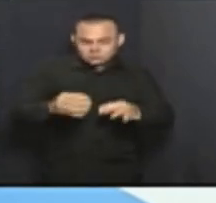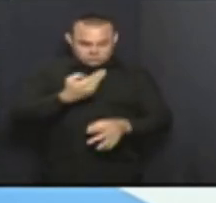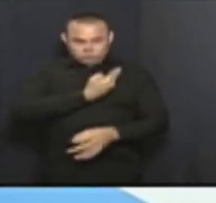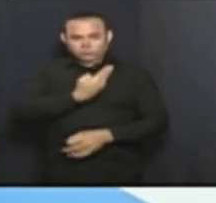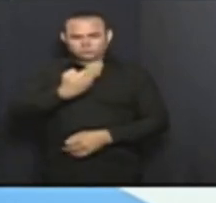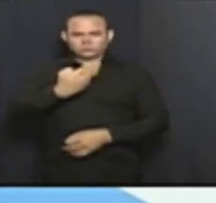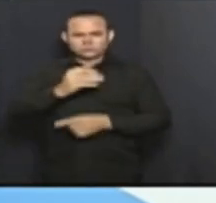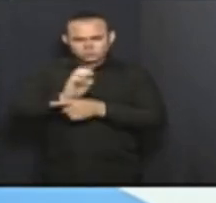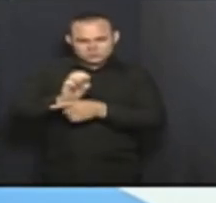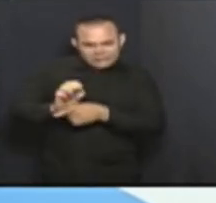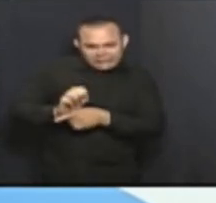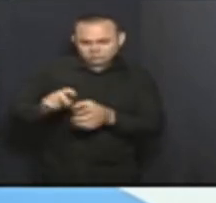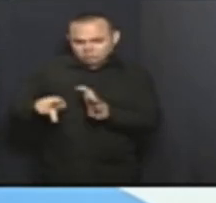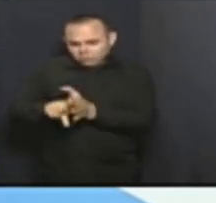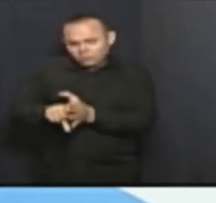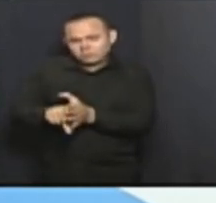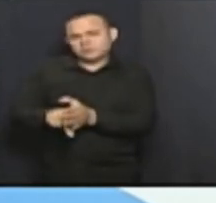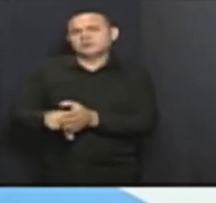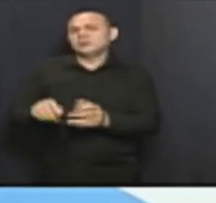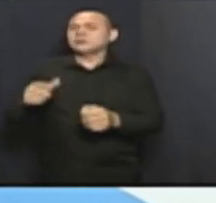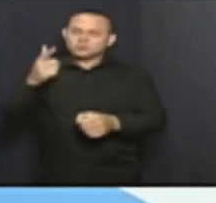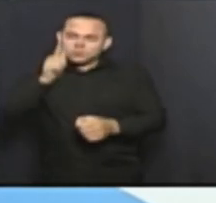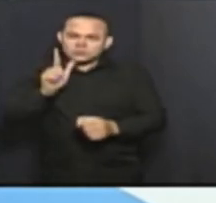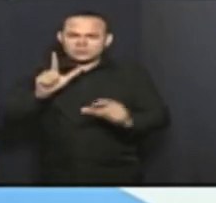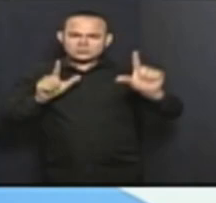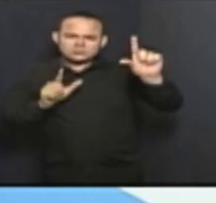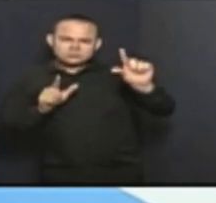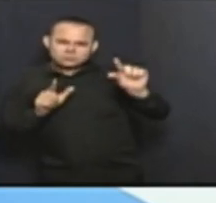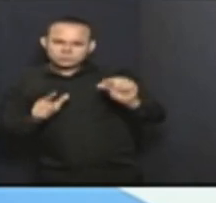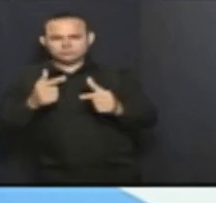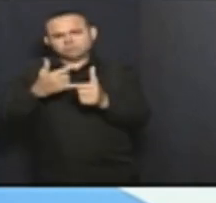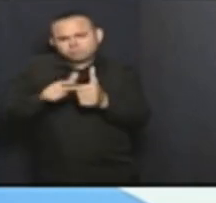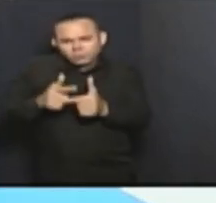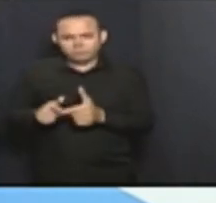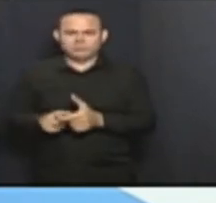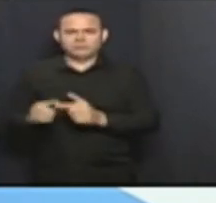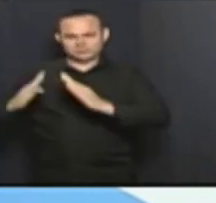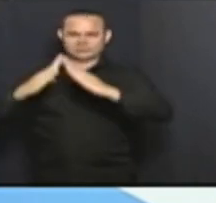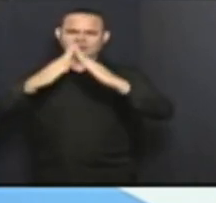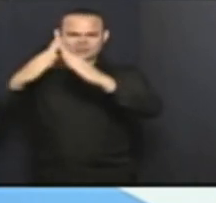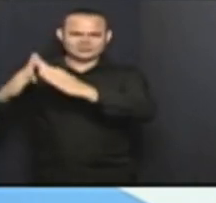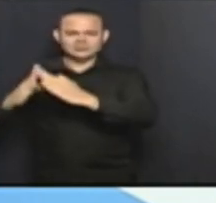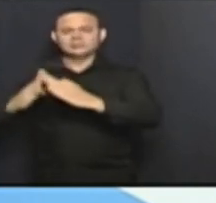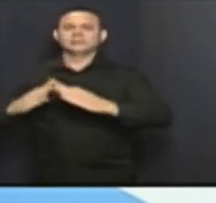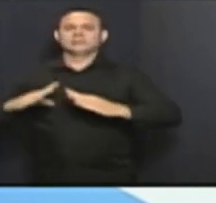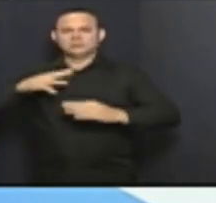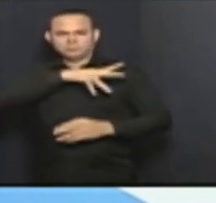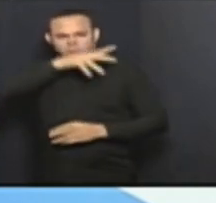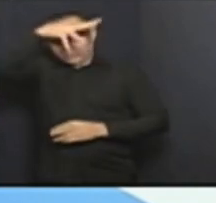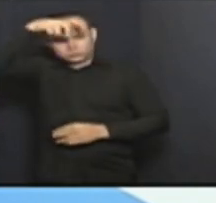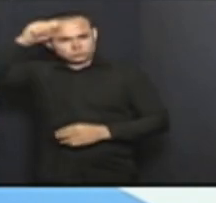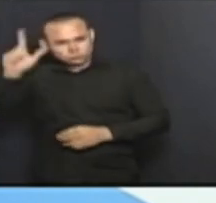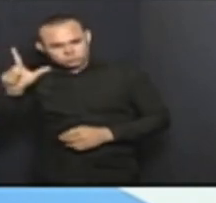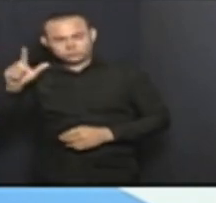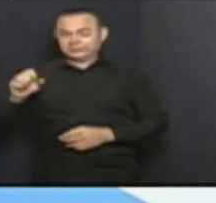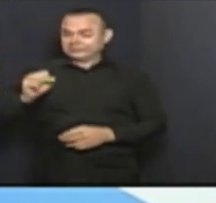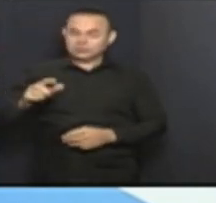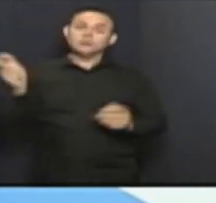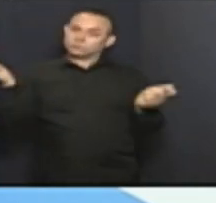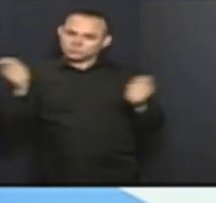deve zerar o déficit habitacional em mato grosso do sul e isso só é possível se nós tivermos o